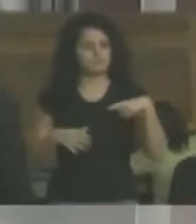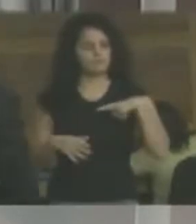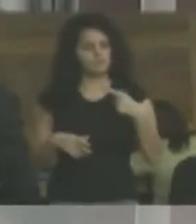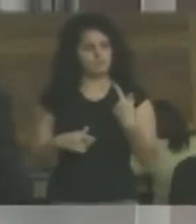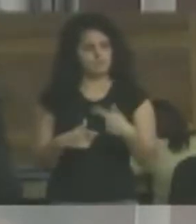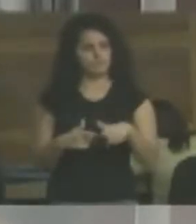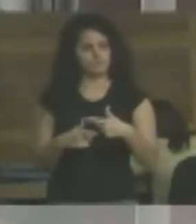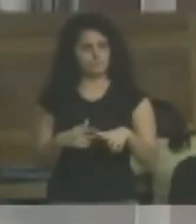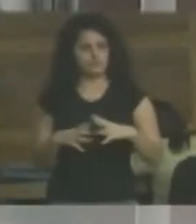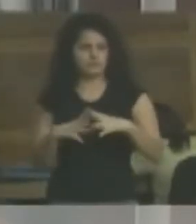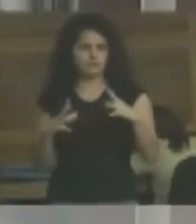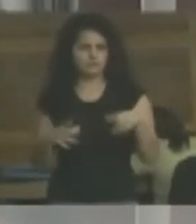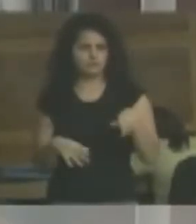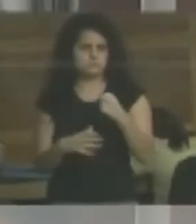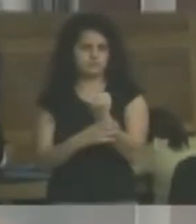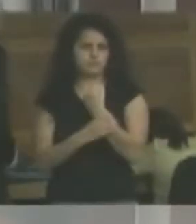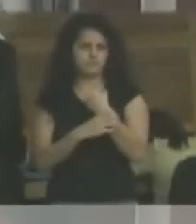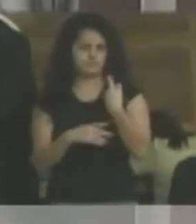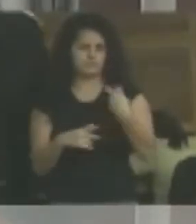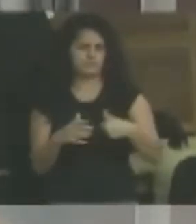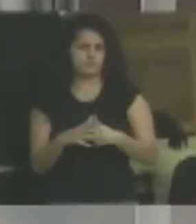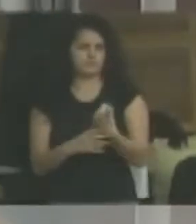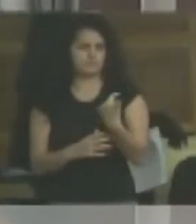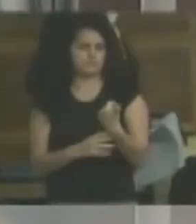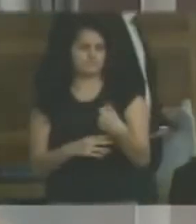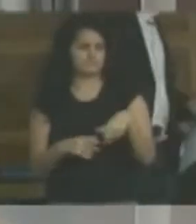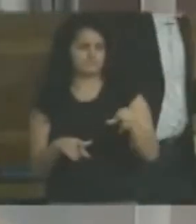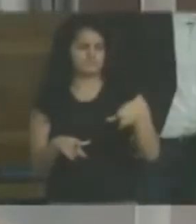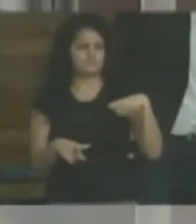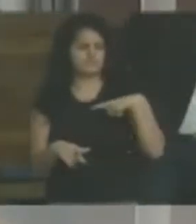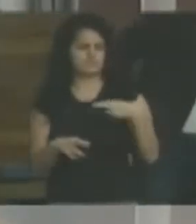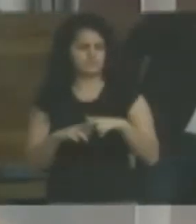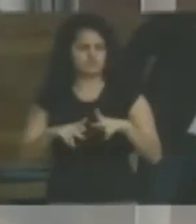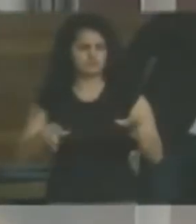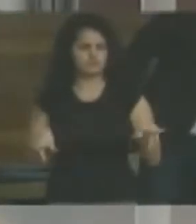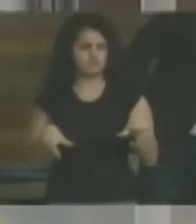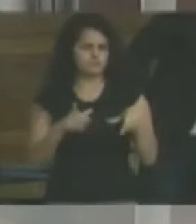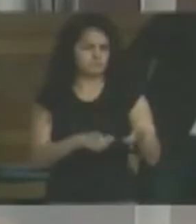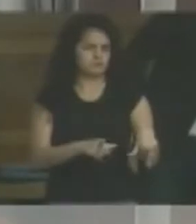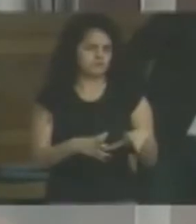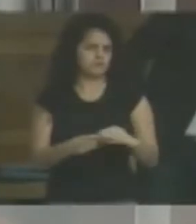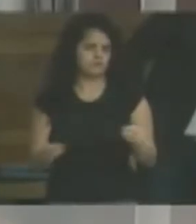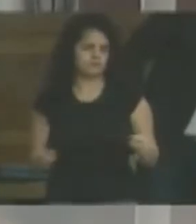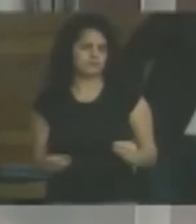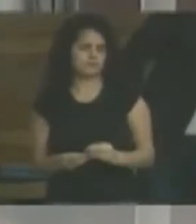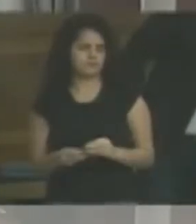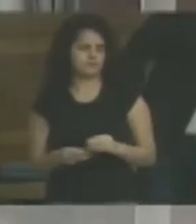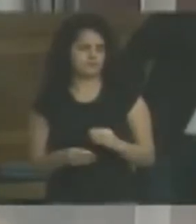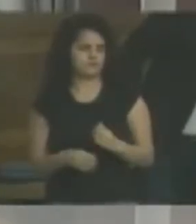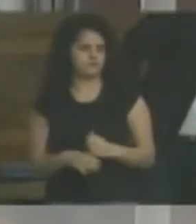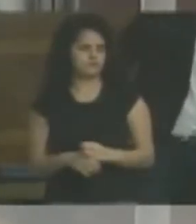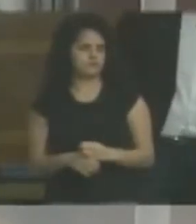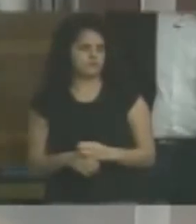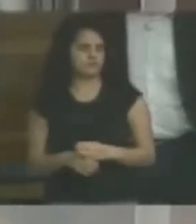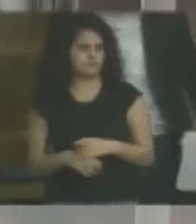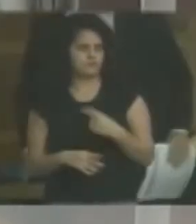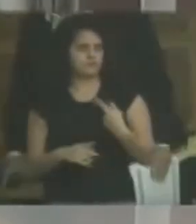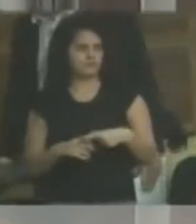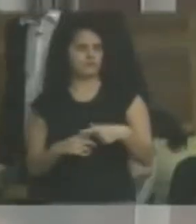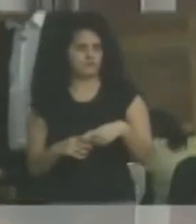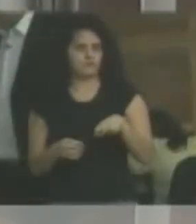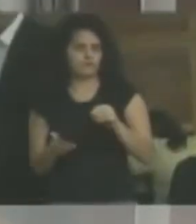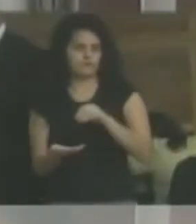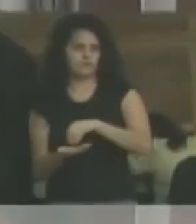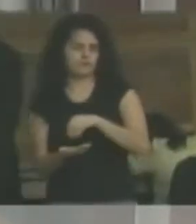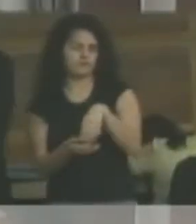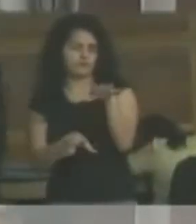de segurança. Primeiro, ela tem diversos terrenos vazios. E, por conta desses terrenos vazios, falta um pouco de